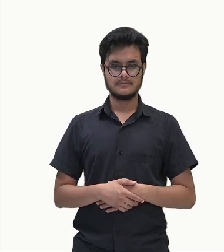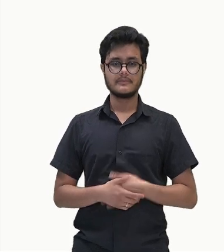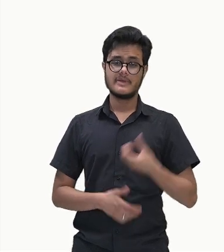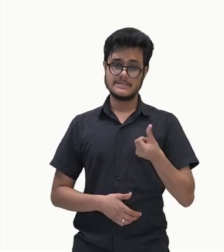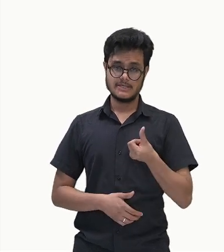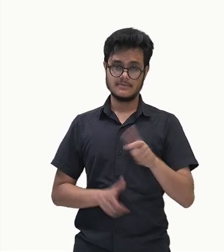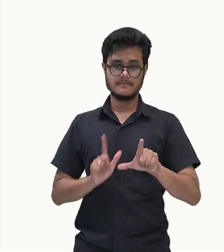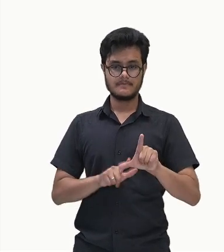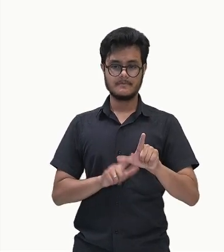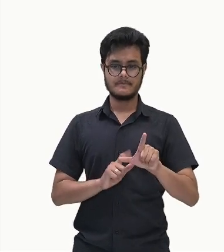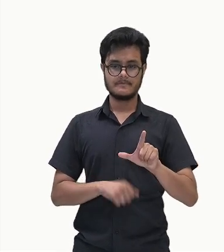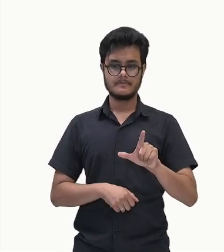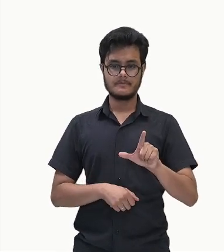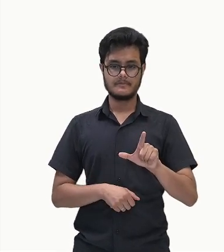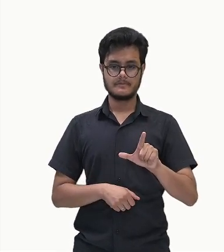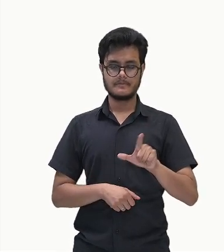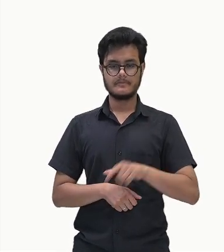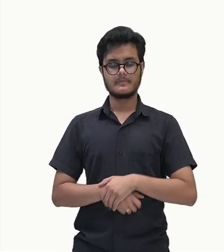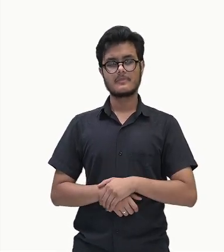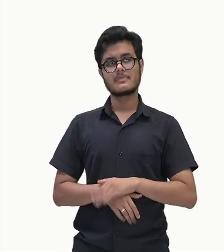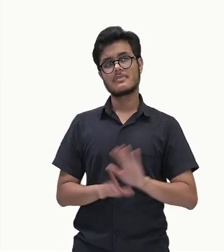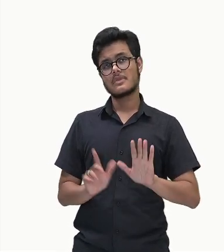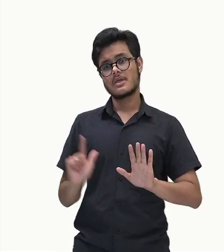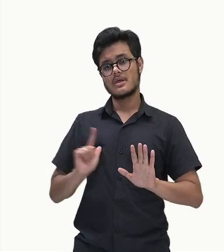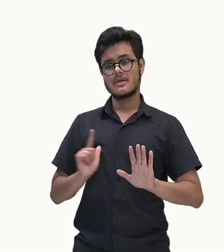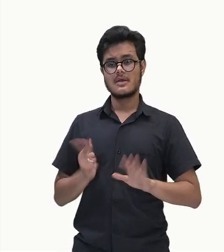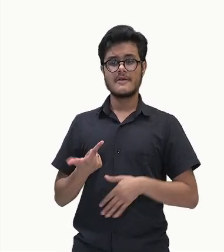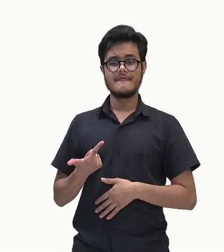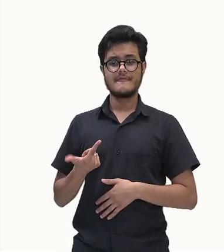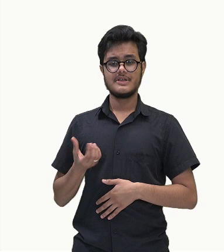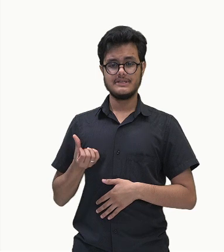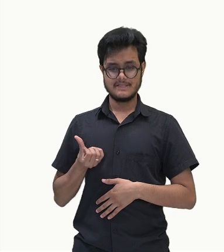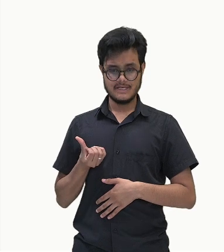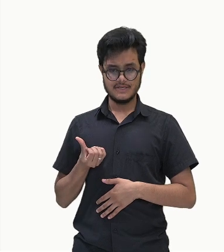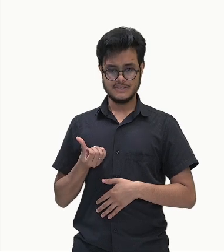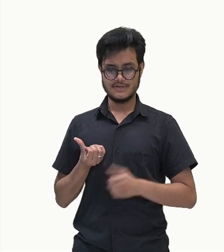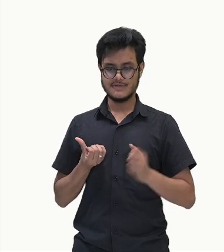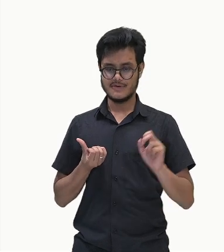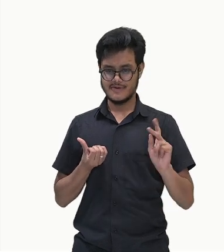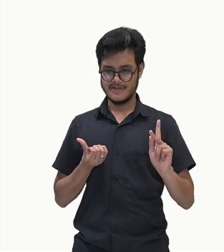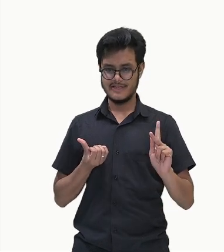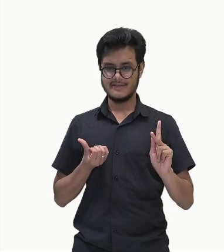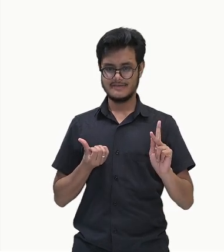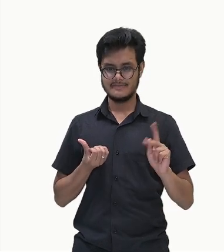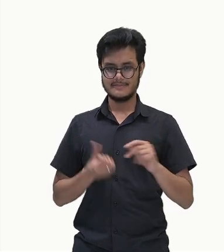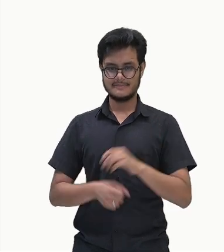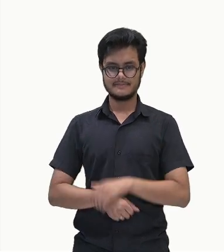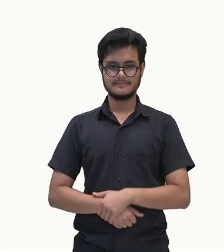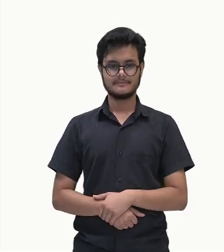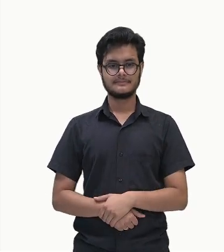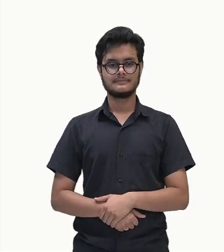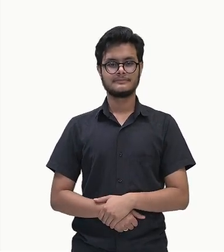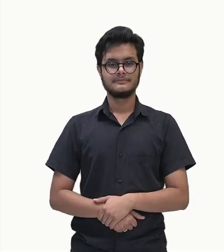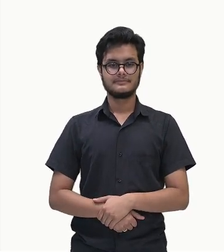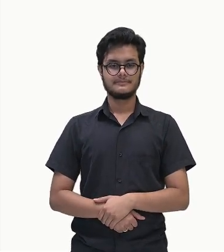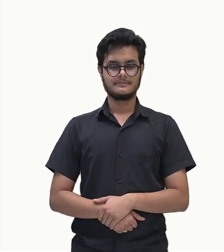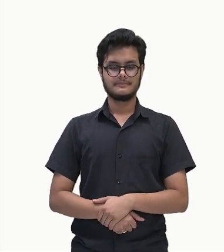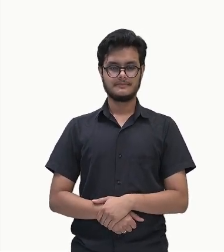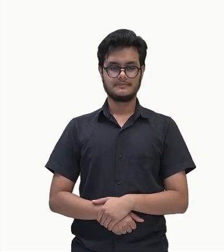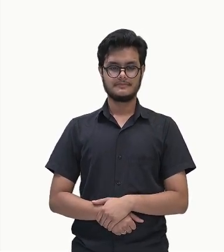6 no alfabeto a gente tem 26 letras não é verdade temos